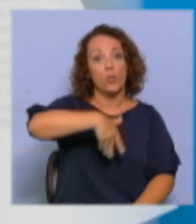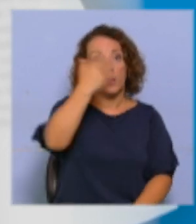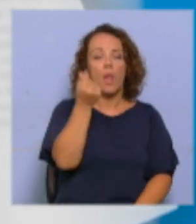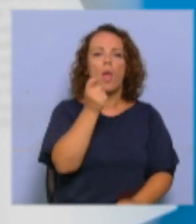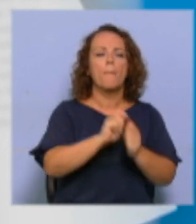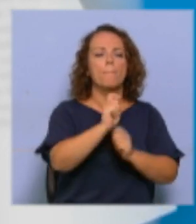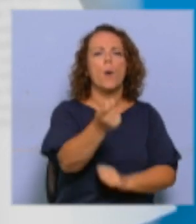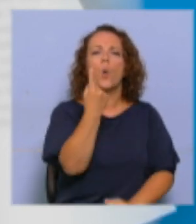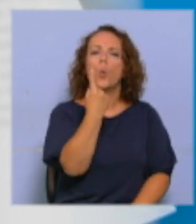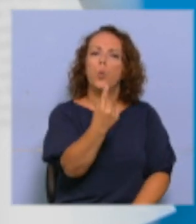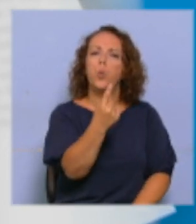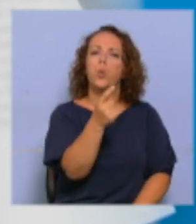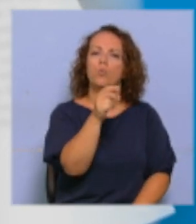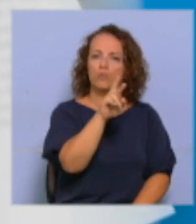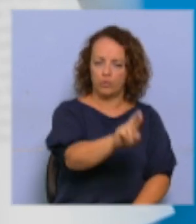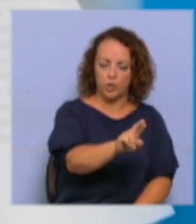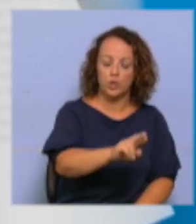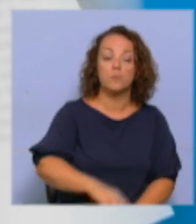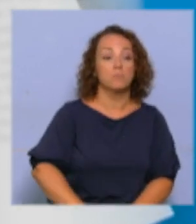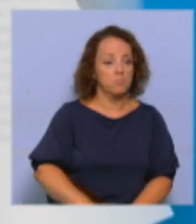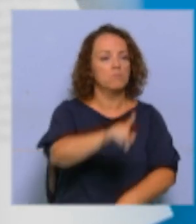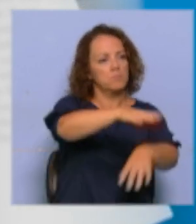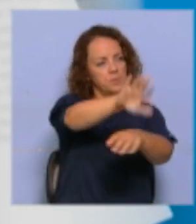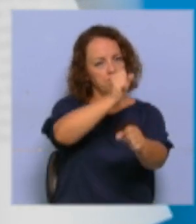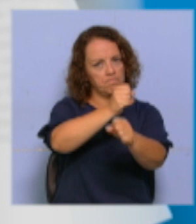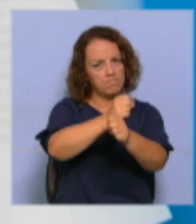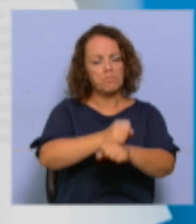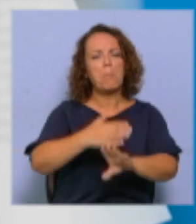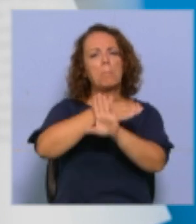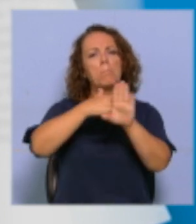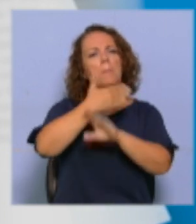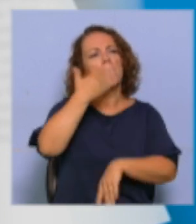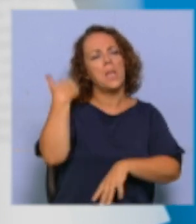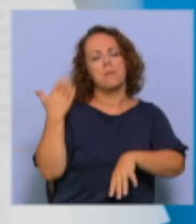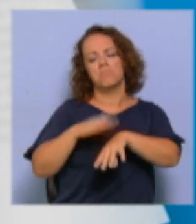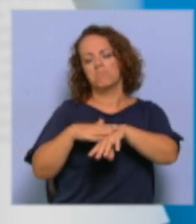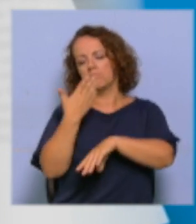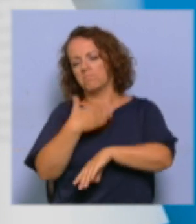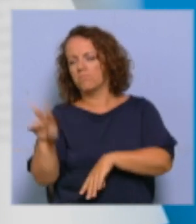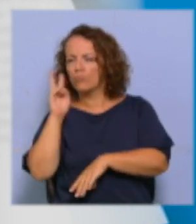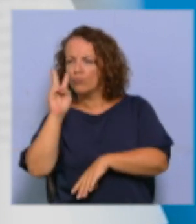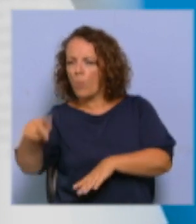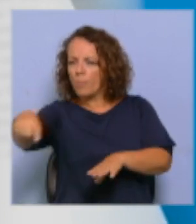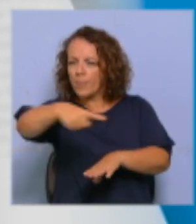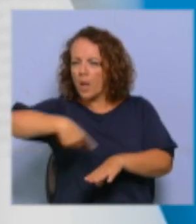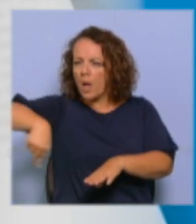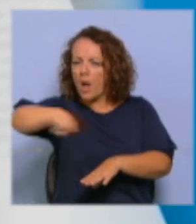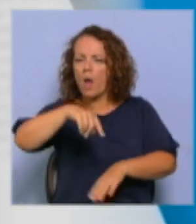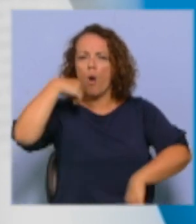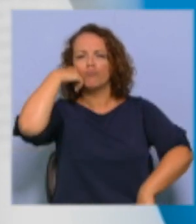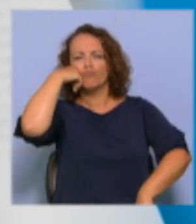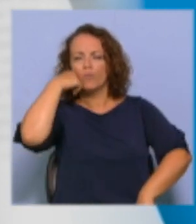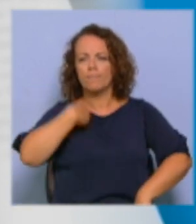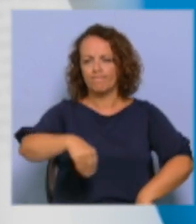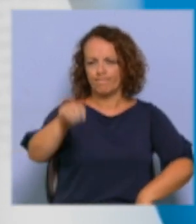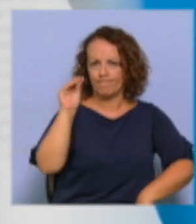mandou-os para a sua vinha. Saiu à meia-manhã, viu outros que estavam na praça ociosos e